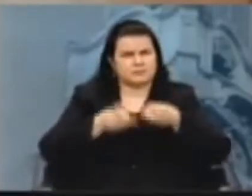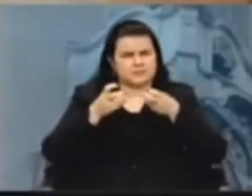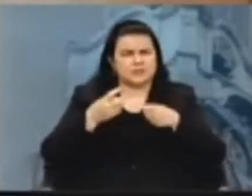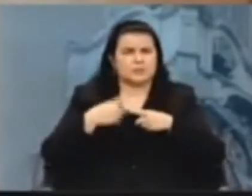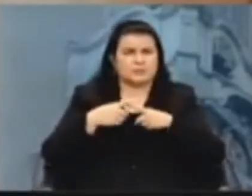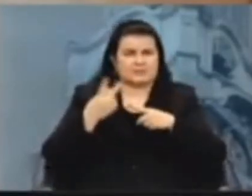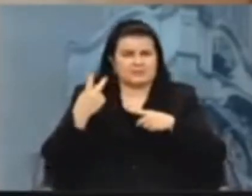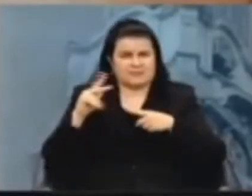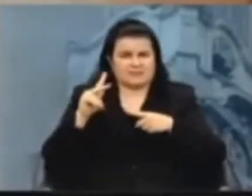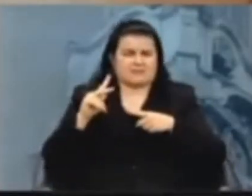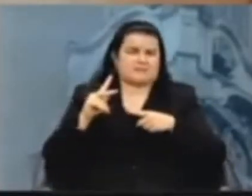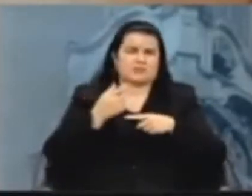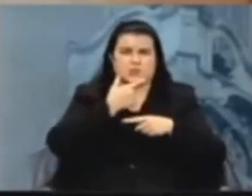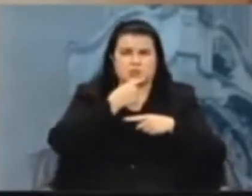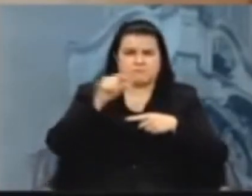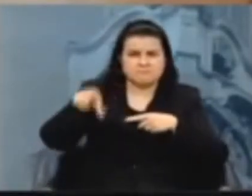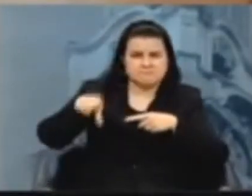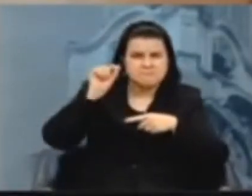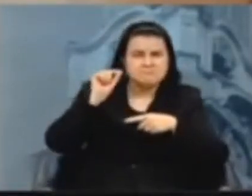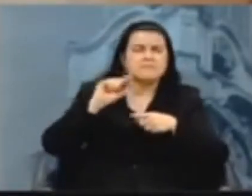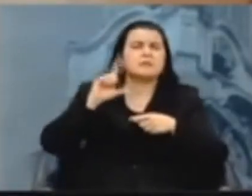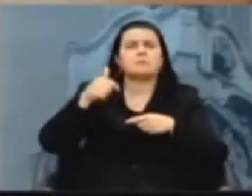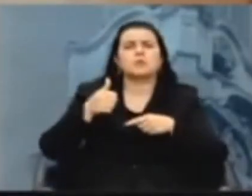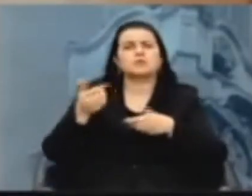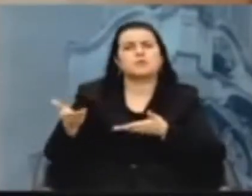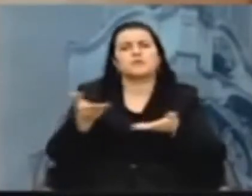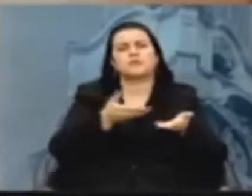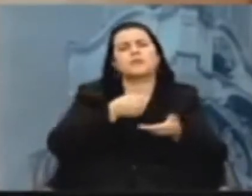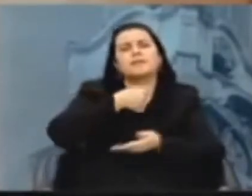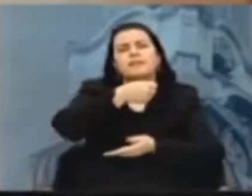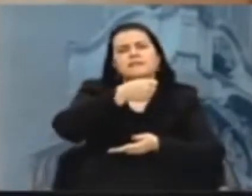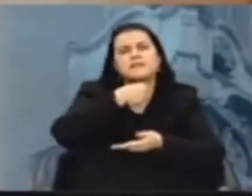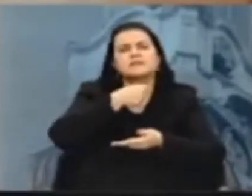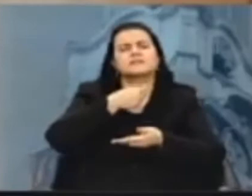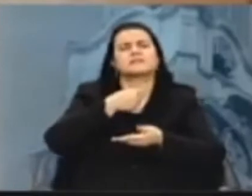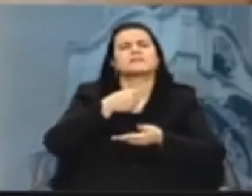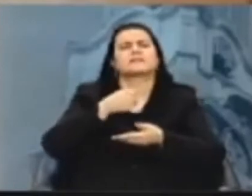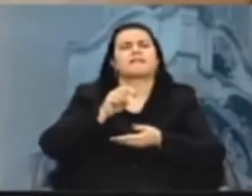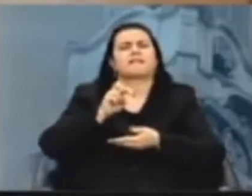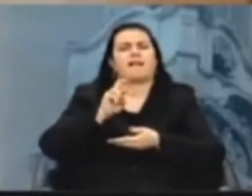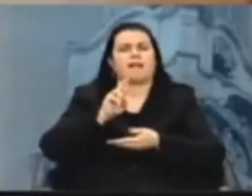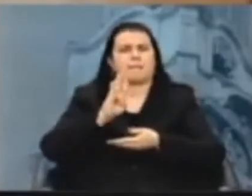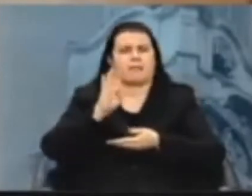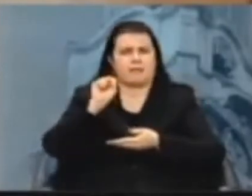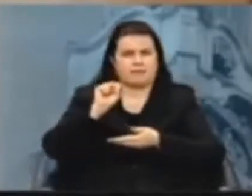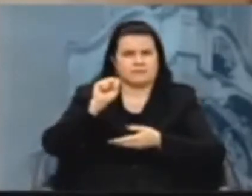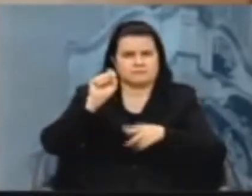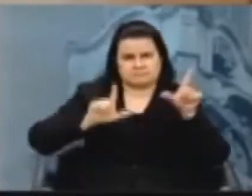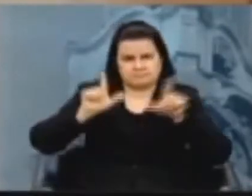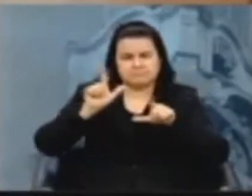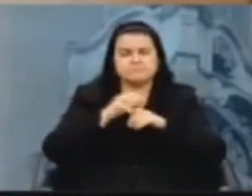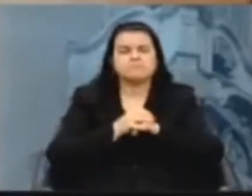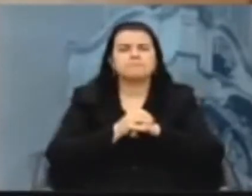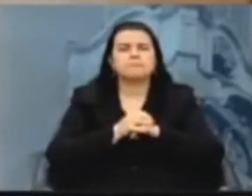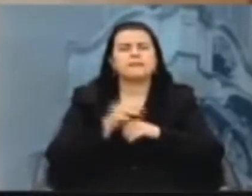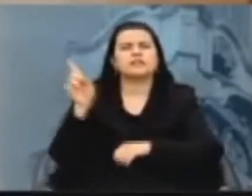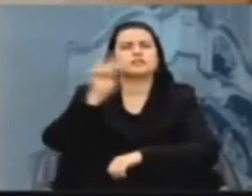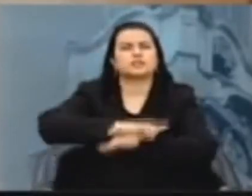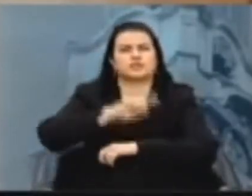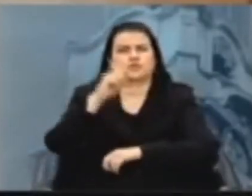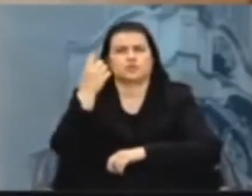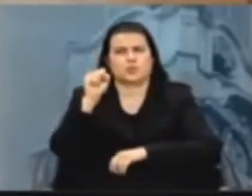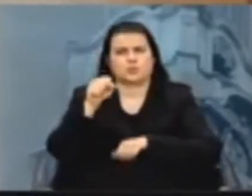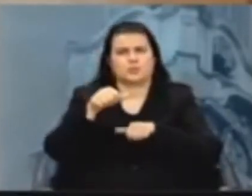Poder Central, em entrevista ao programa Bom Dia Rio Grande, na RBS TV, em 18 de